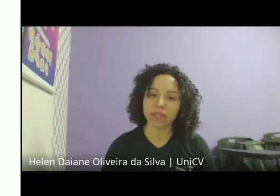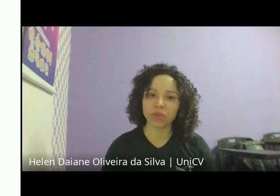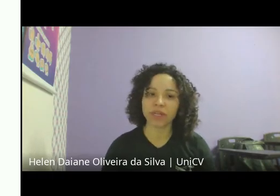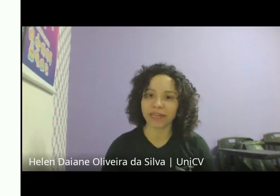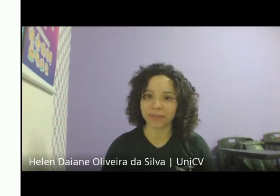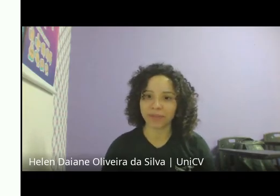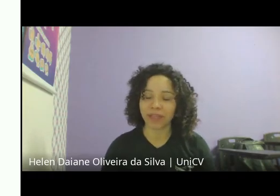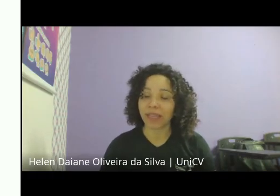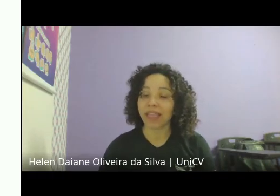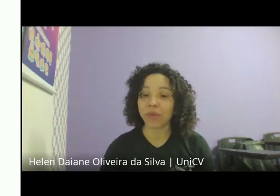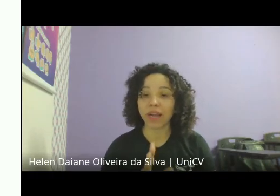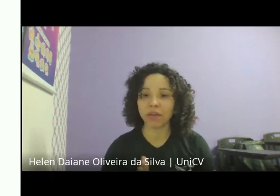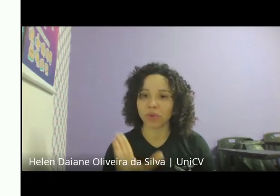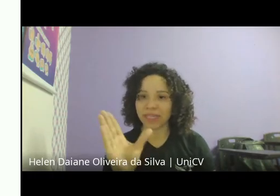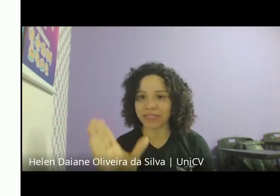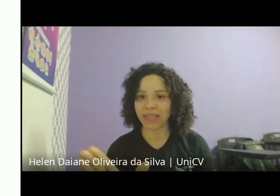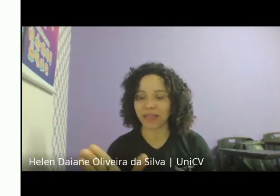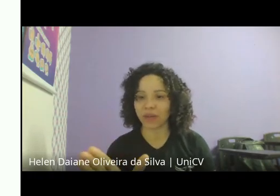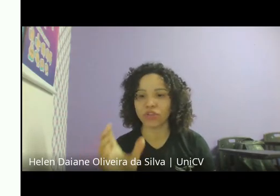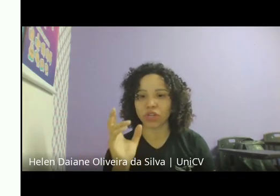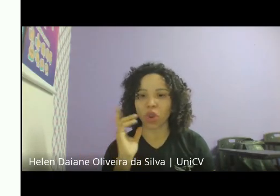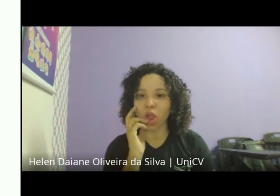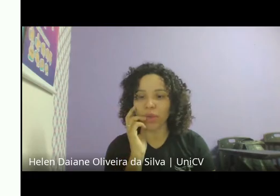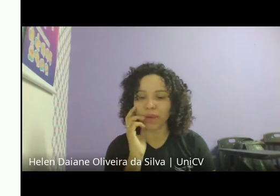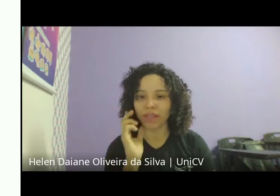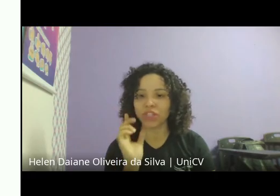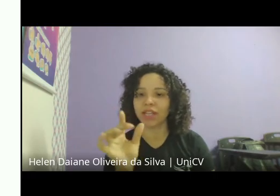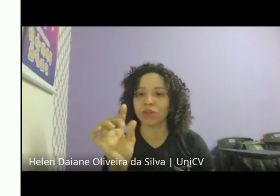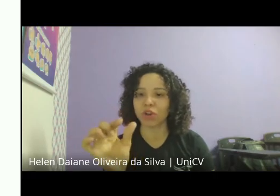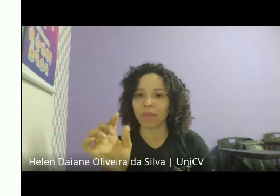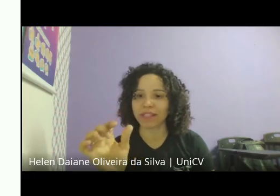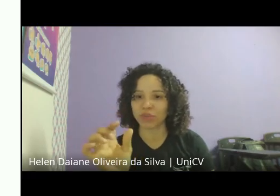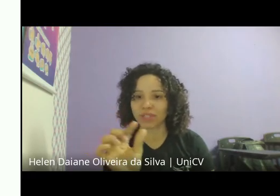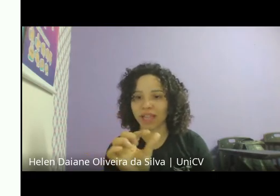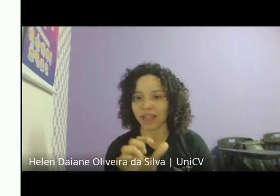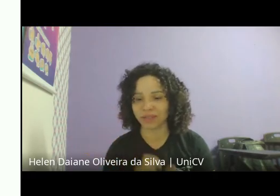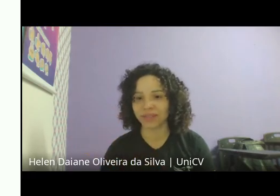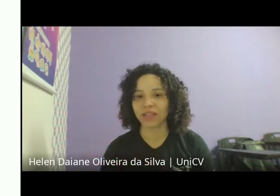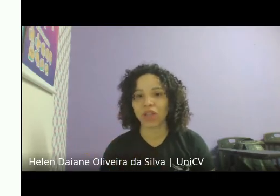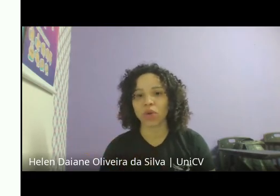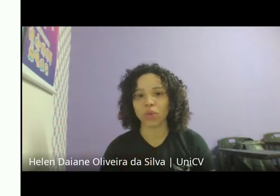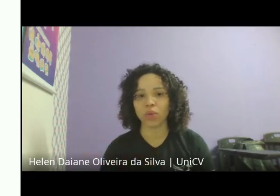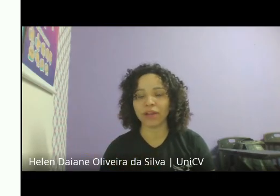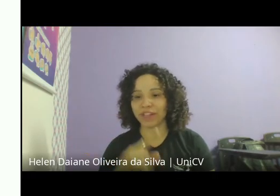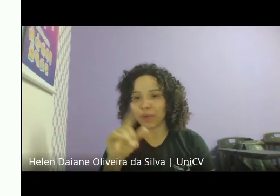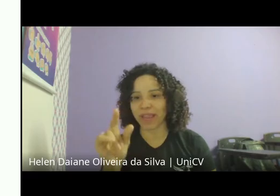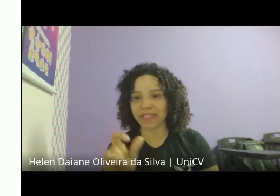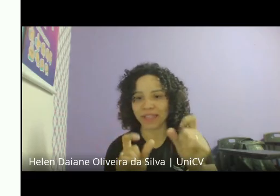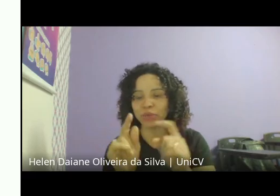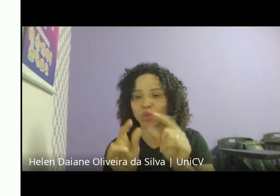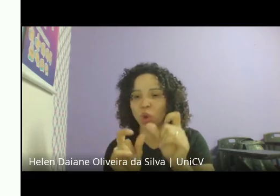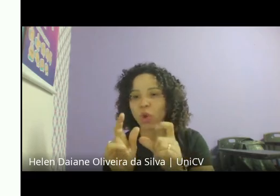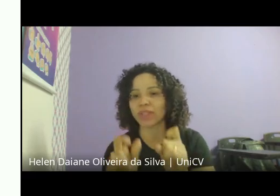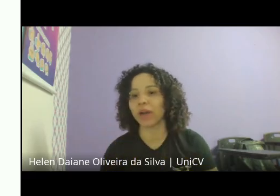faz o implante coclear. Eu amo a cena onde ele coloca o implante e a doutora começa a ajustar a